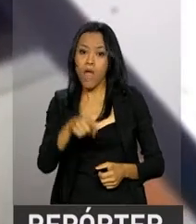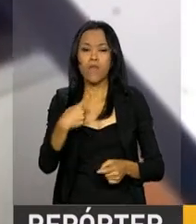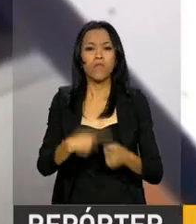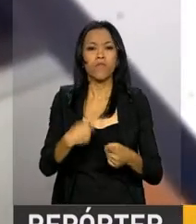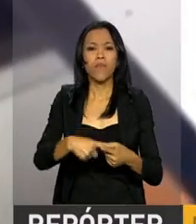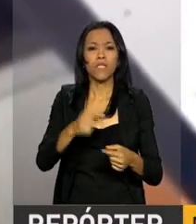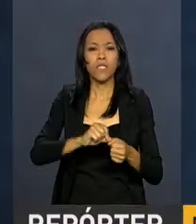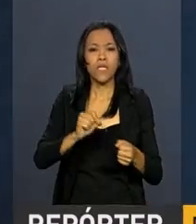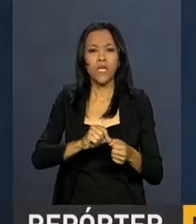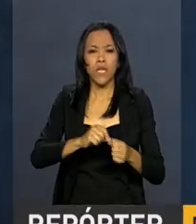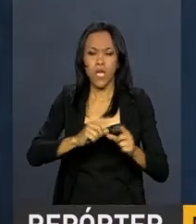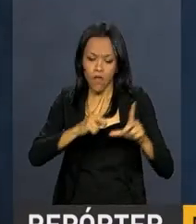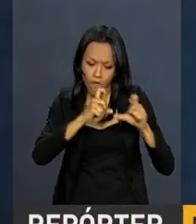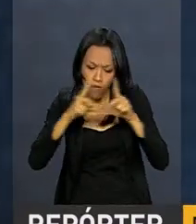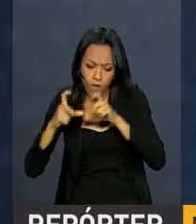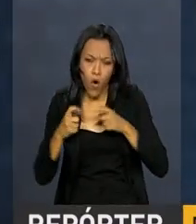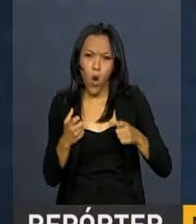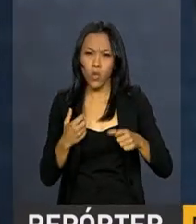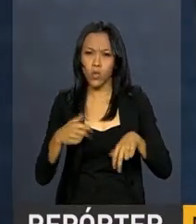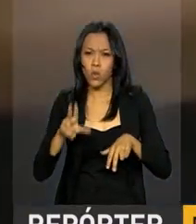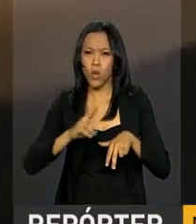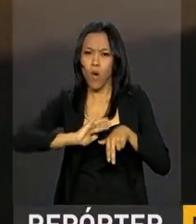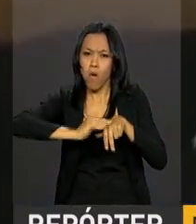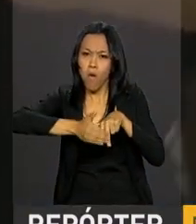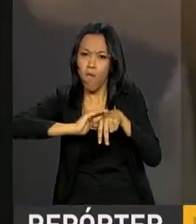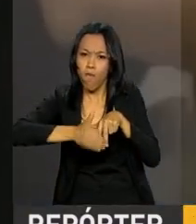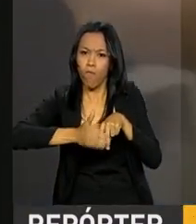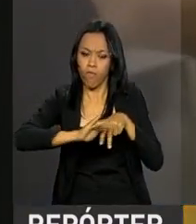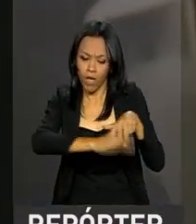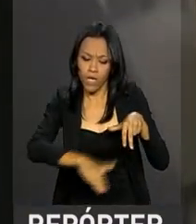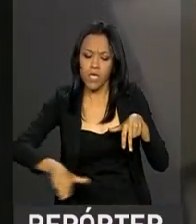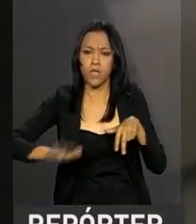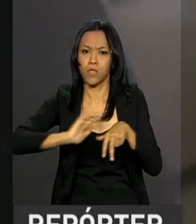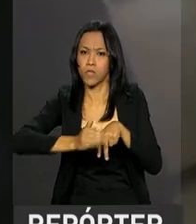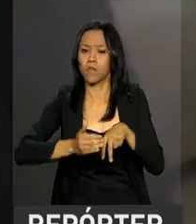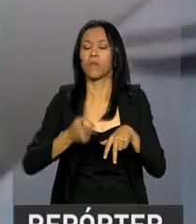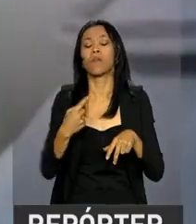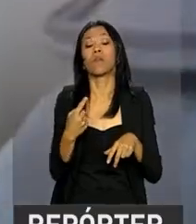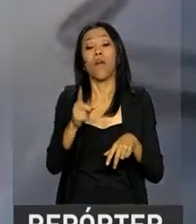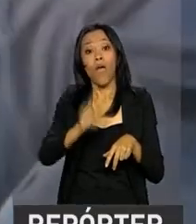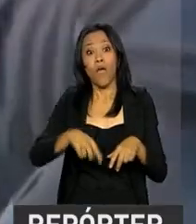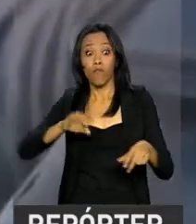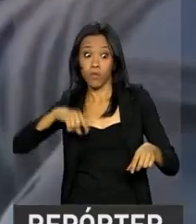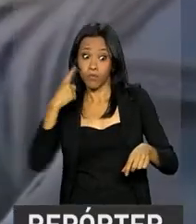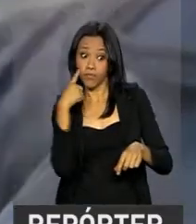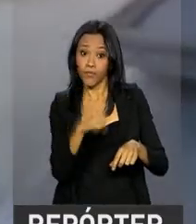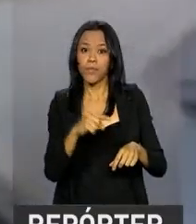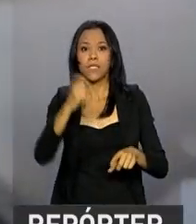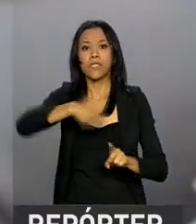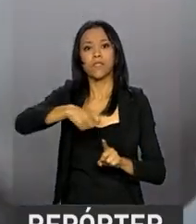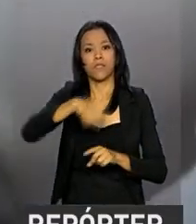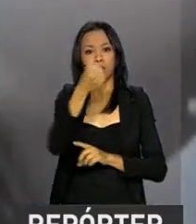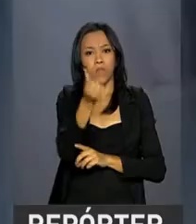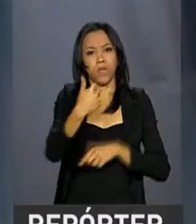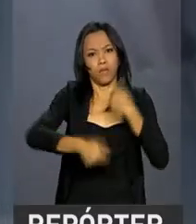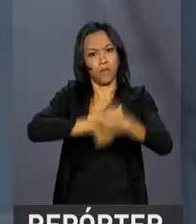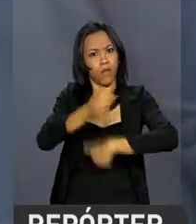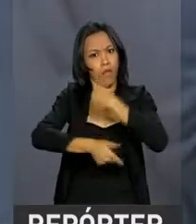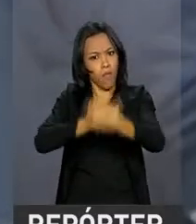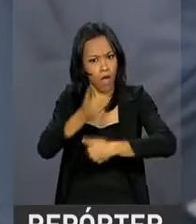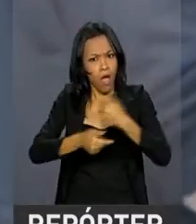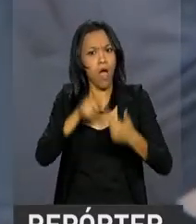ou disseminar conteúdos de pornografia infantil as prisões foram resultado de seis meses de trabalho de inteligência